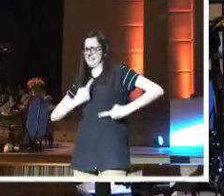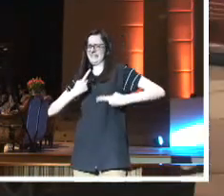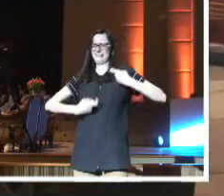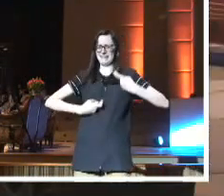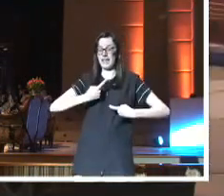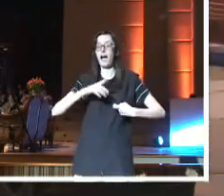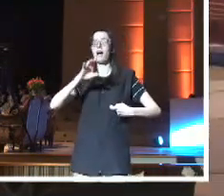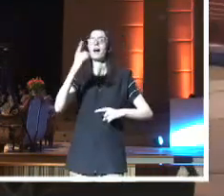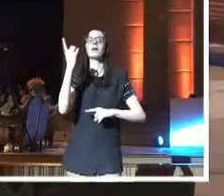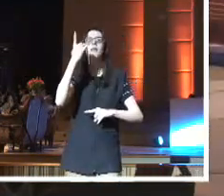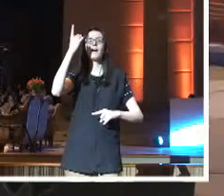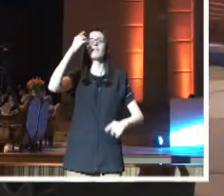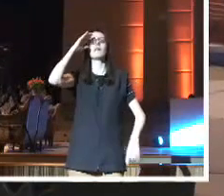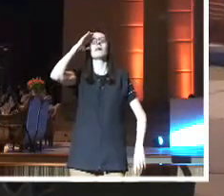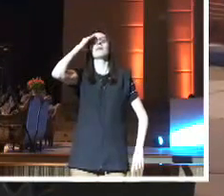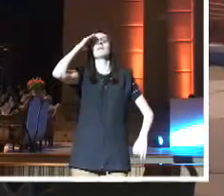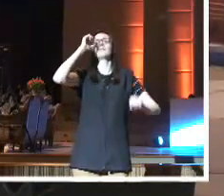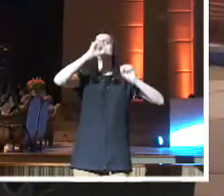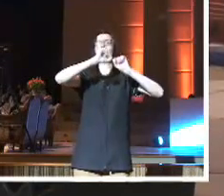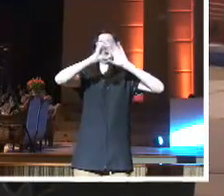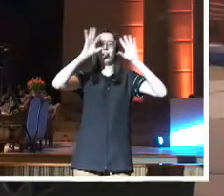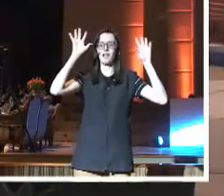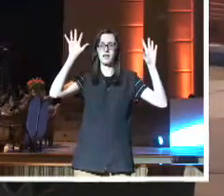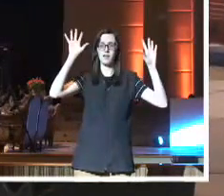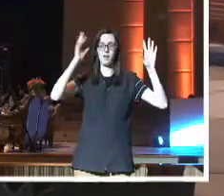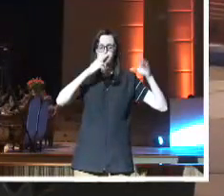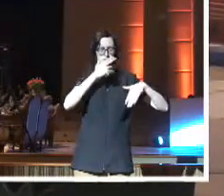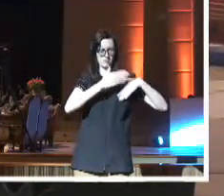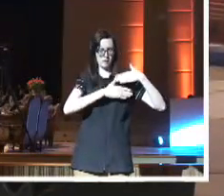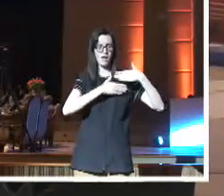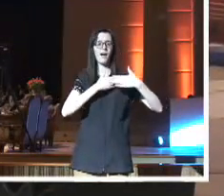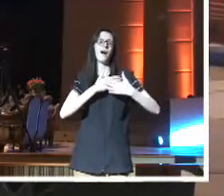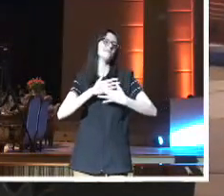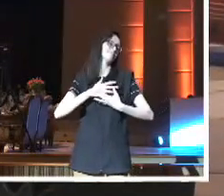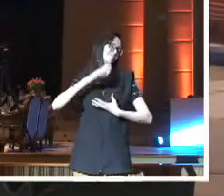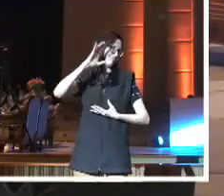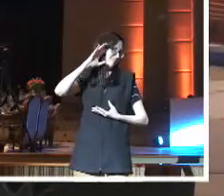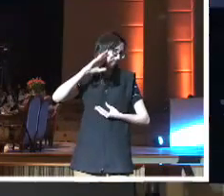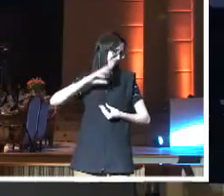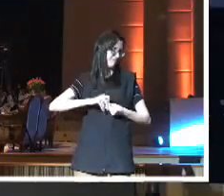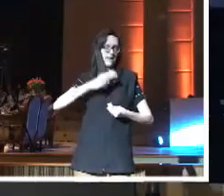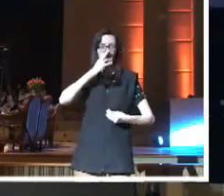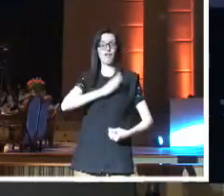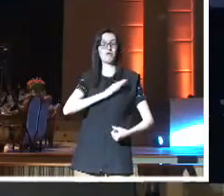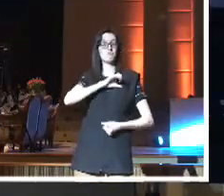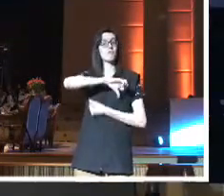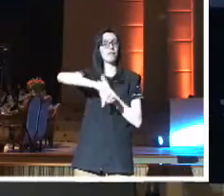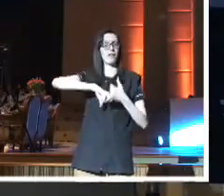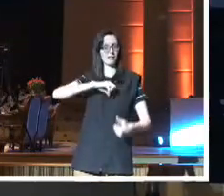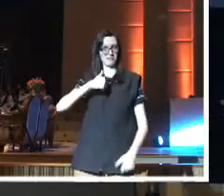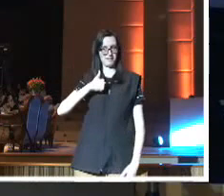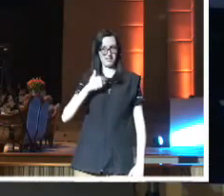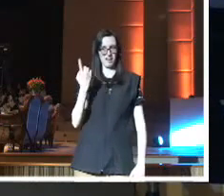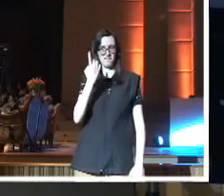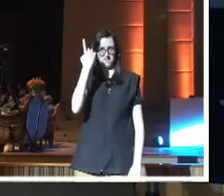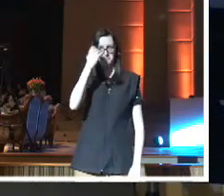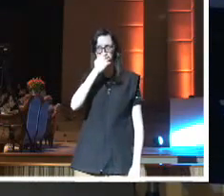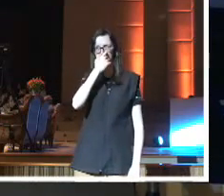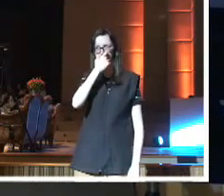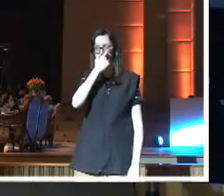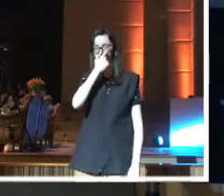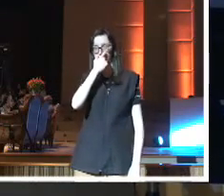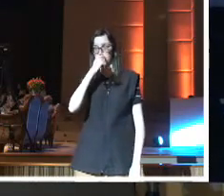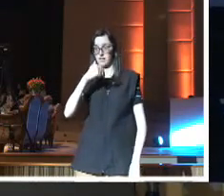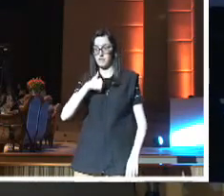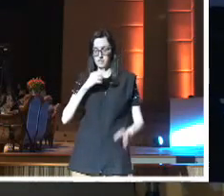uma conclusão, e essa conclusão vai mudar o coração de Davi, e essa